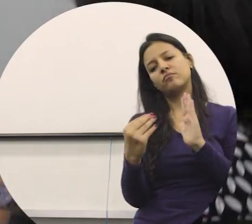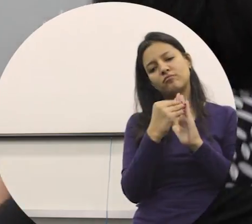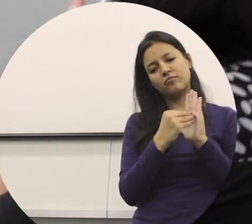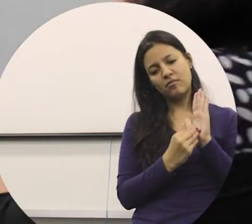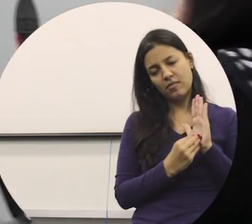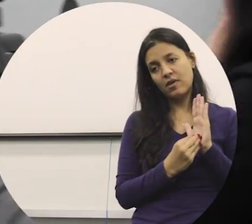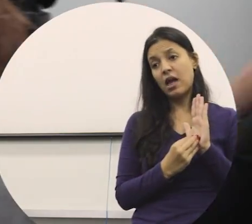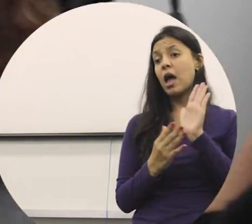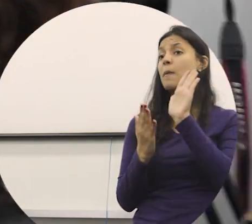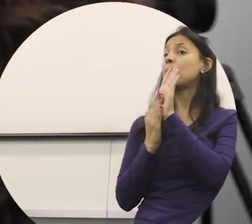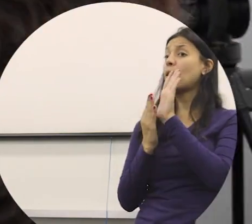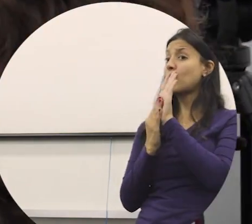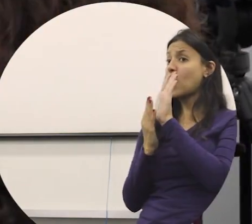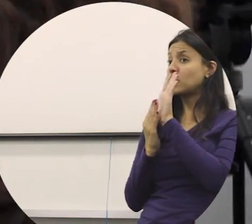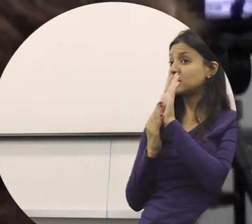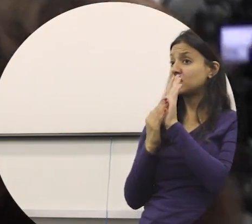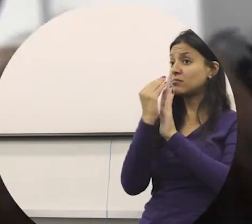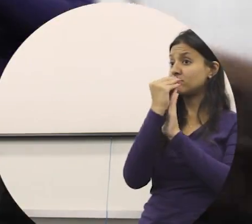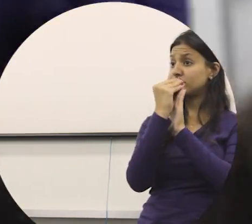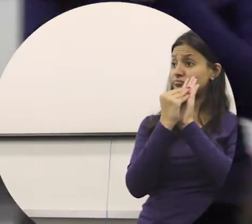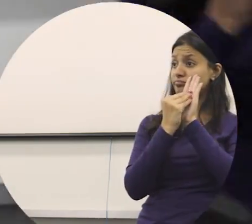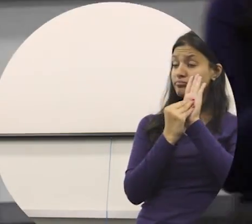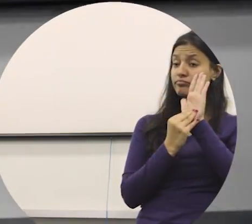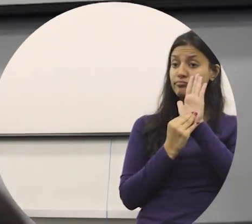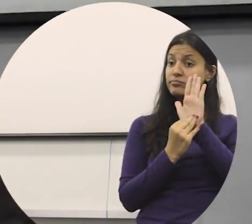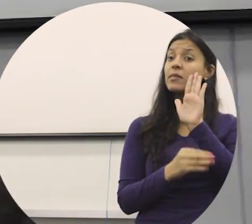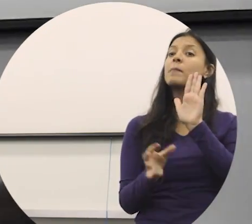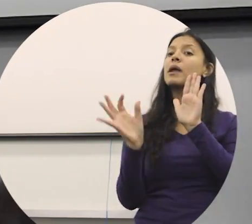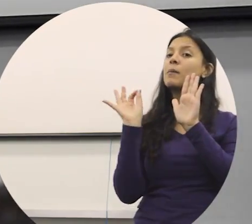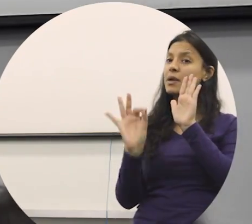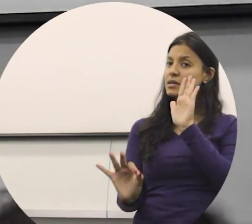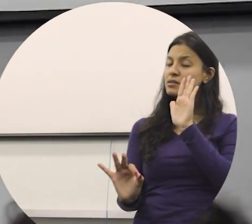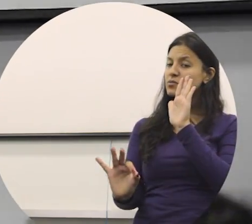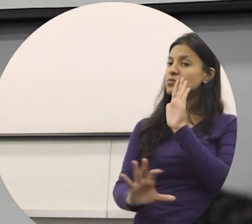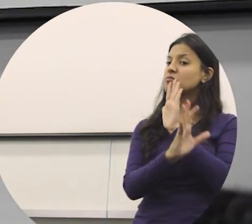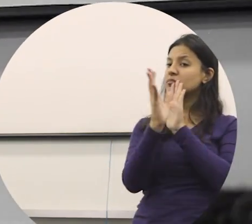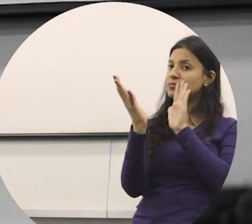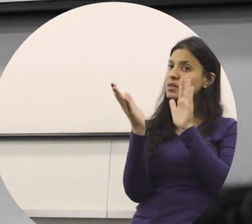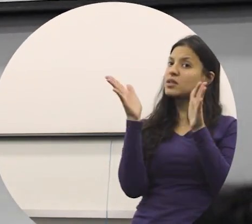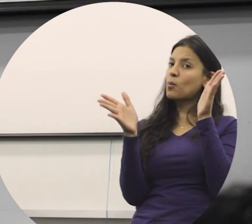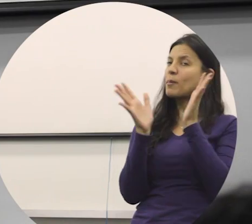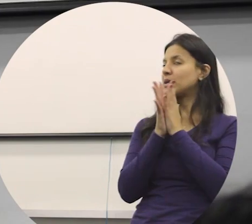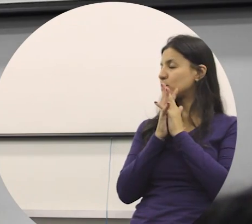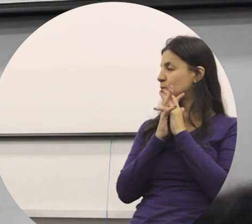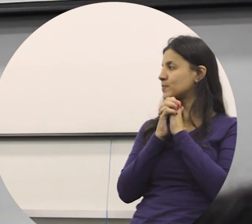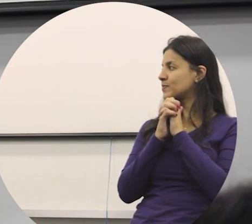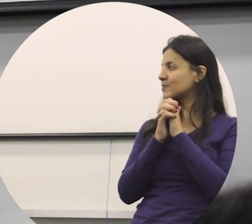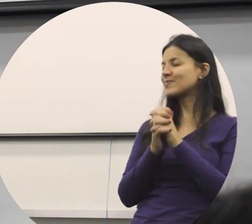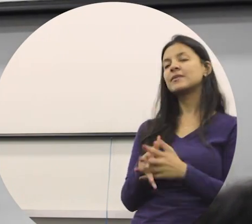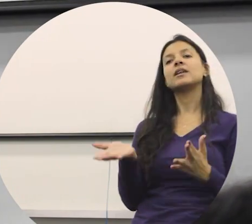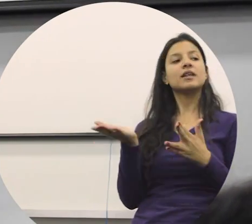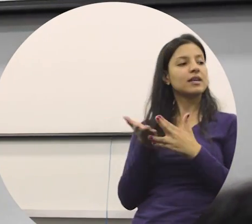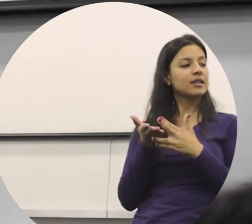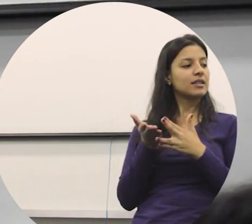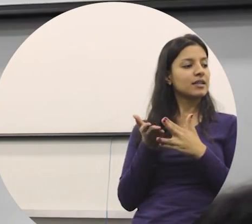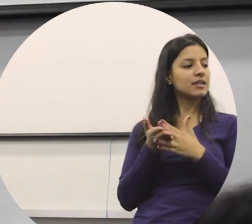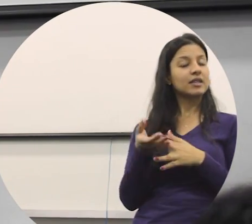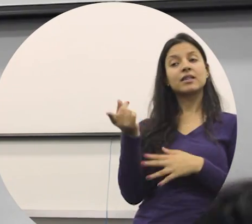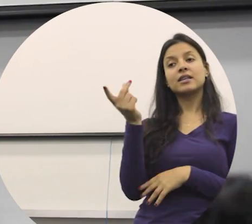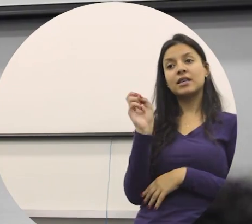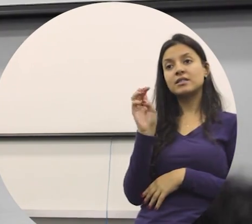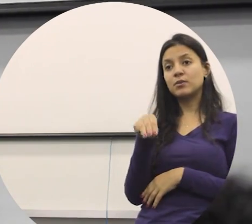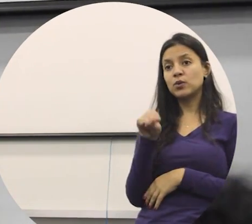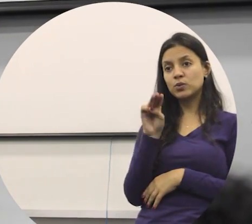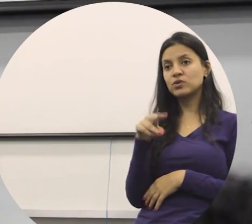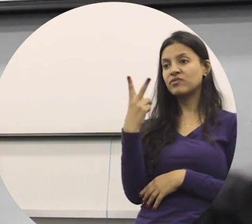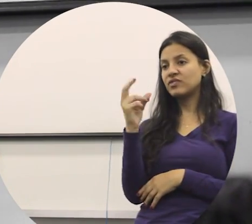as proposições que a gente vai fazer para que isso seja concretizado em um momento. Vamos fazer um intervalo então de 15